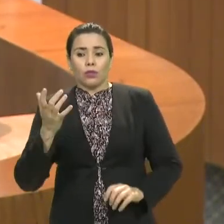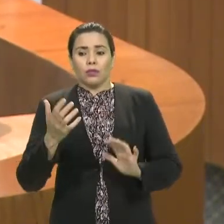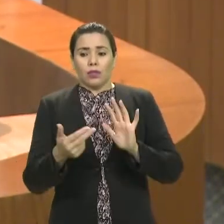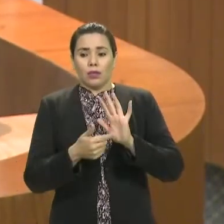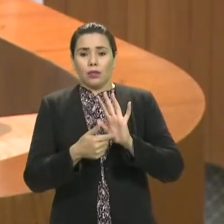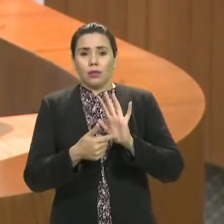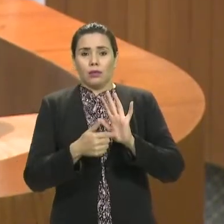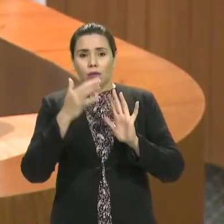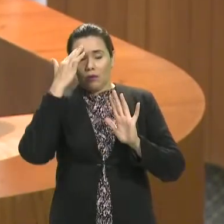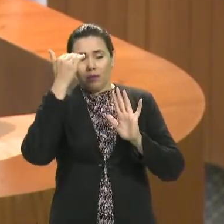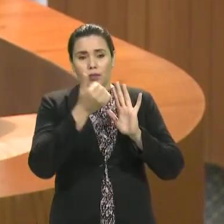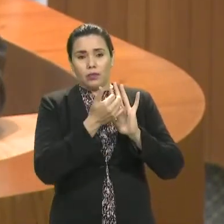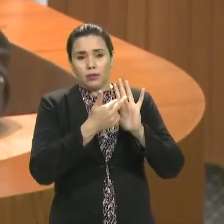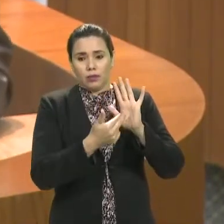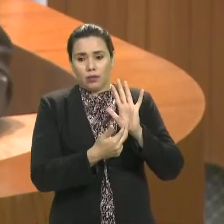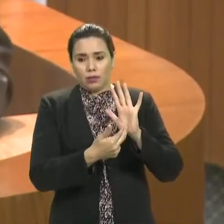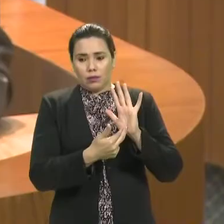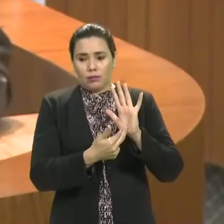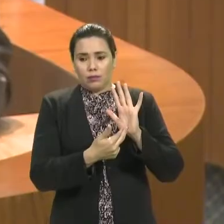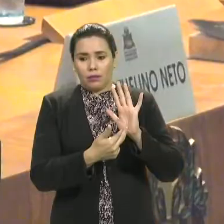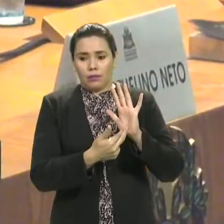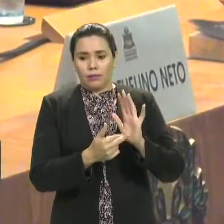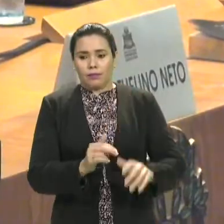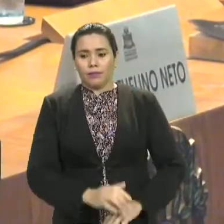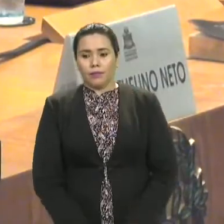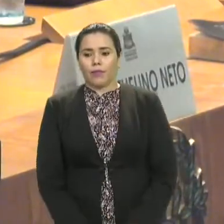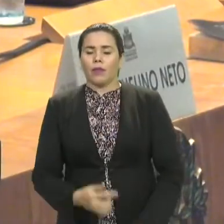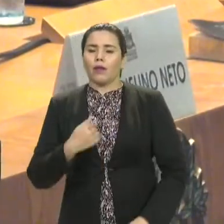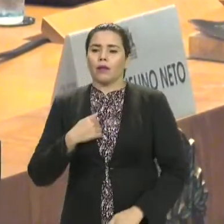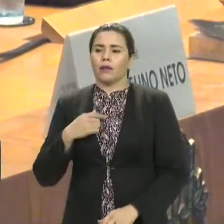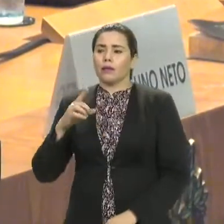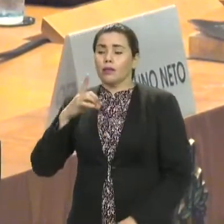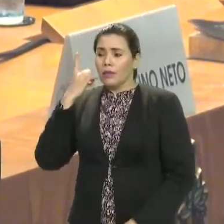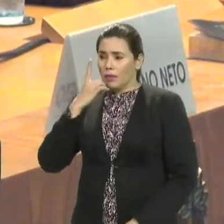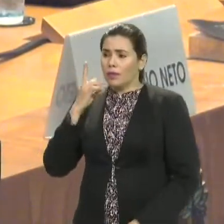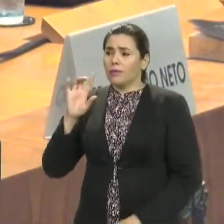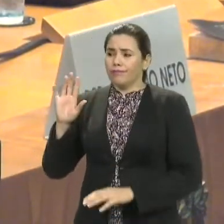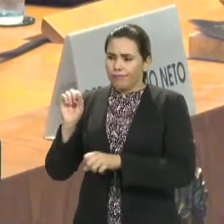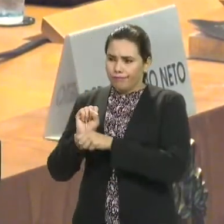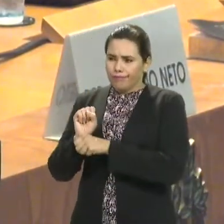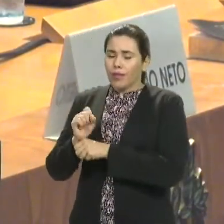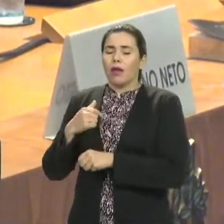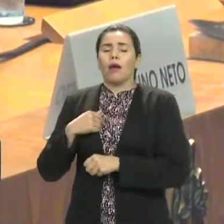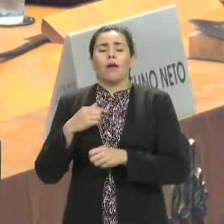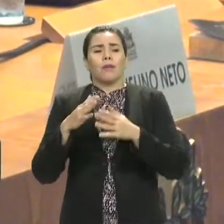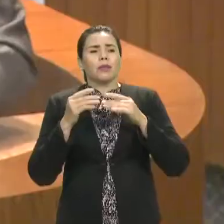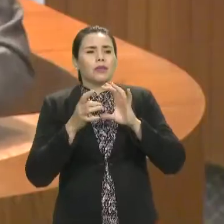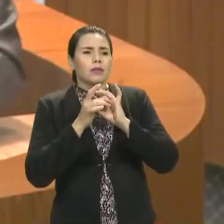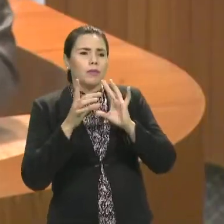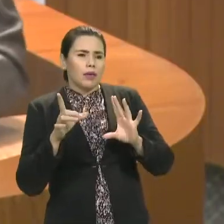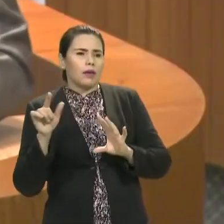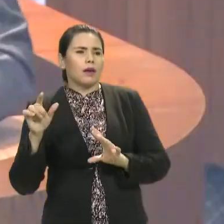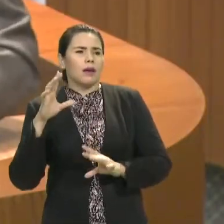Deputado Zé Inácio, só um instante. Peço que libere o som para para o deputado Zé Inácio concluir o pronunciamento.